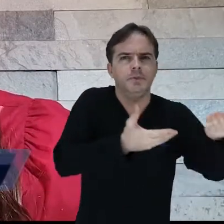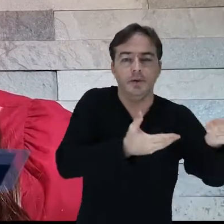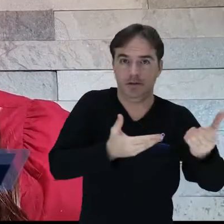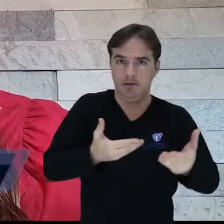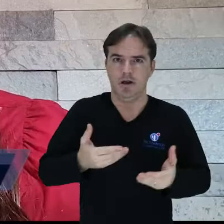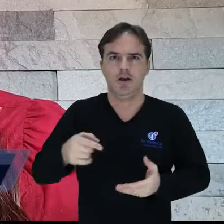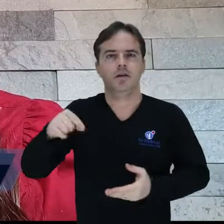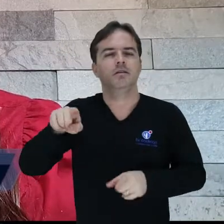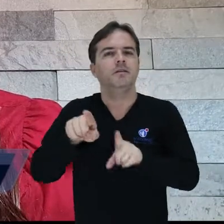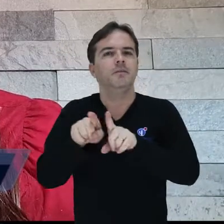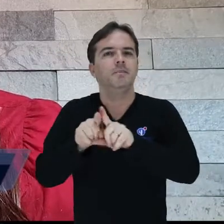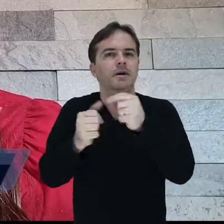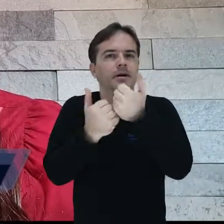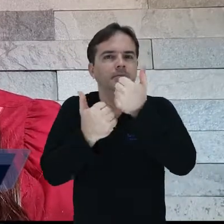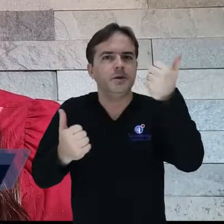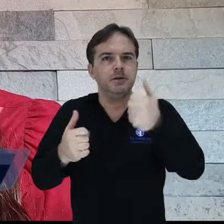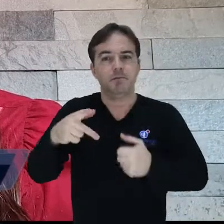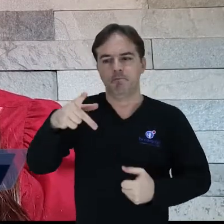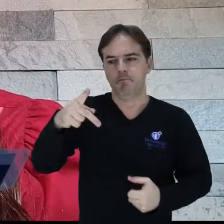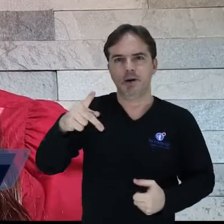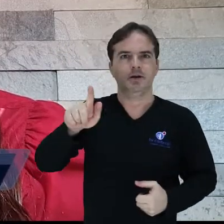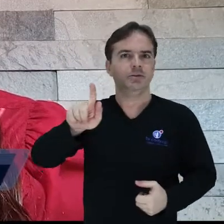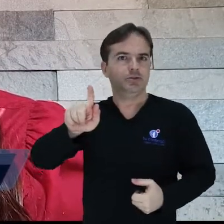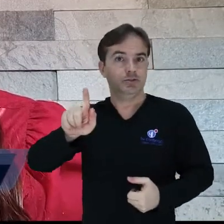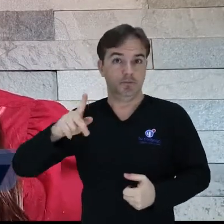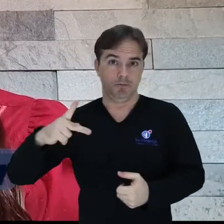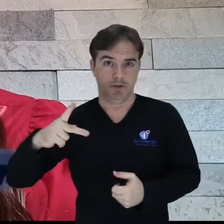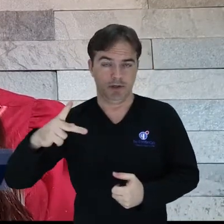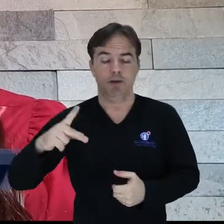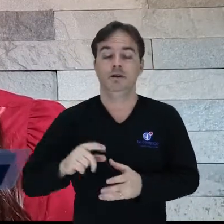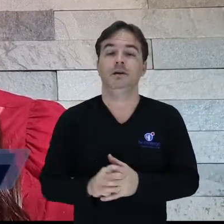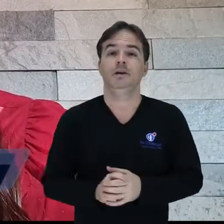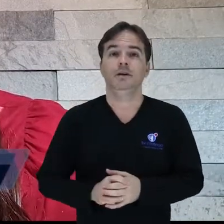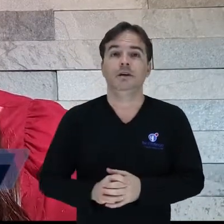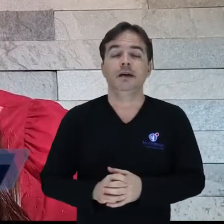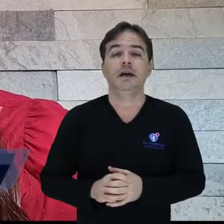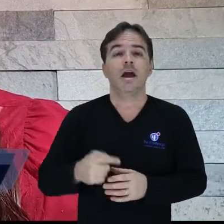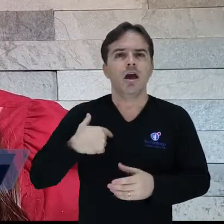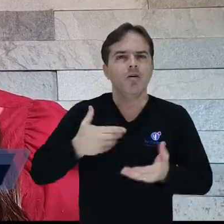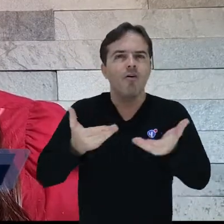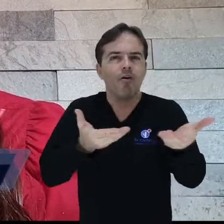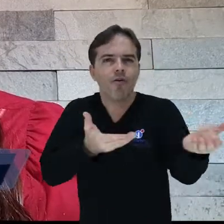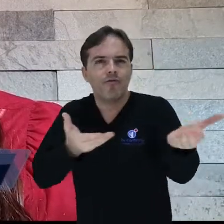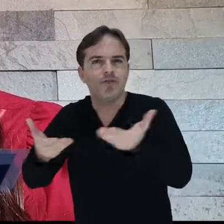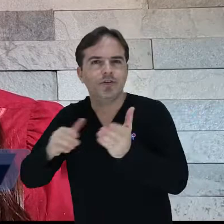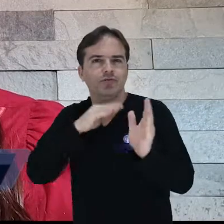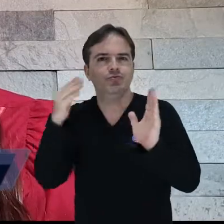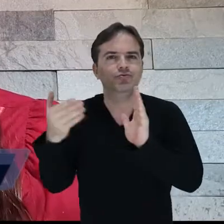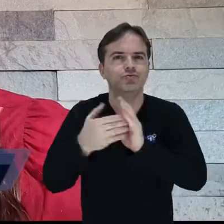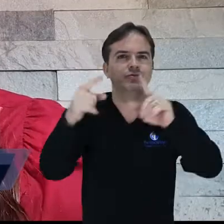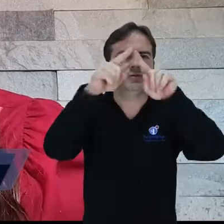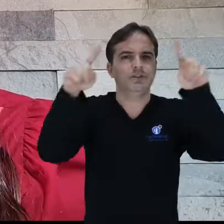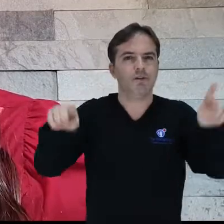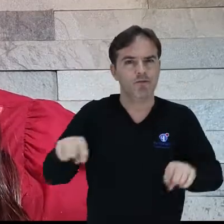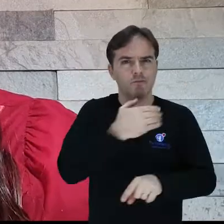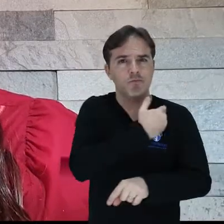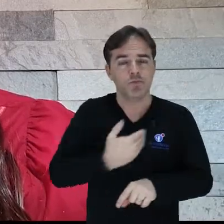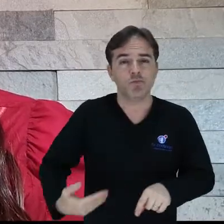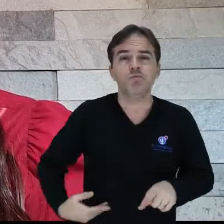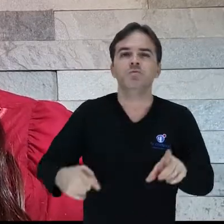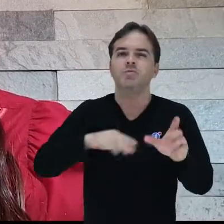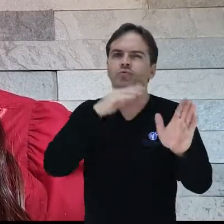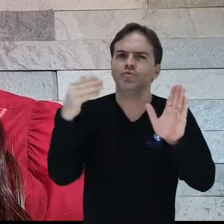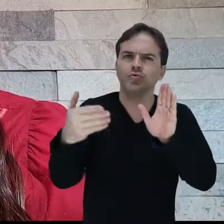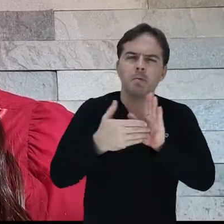Caatinga e representando a pró-reitoria de gestão de pessoas venham convidar todos os servidores e todas as servidoras